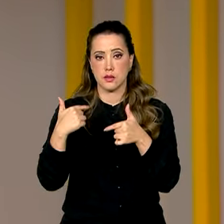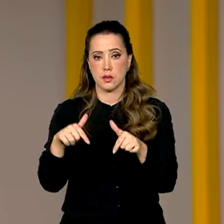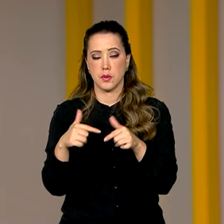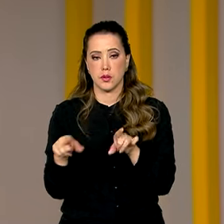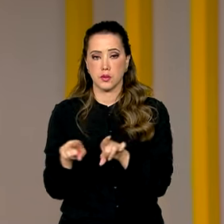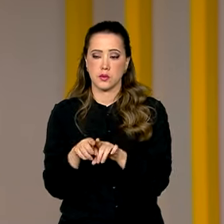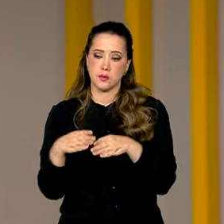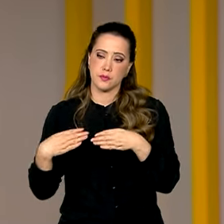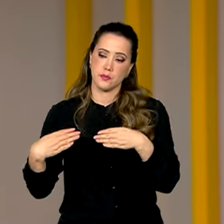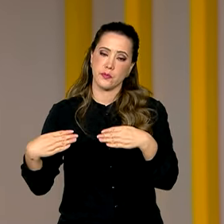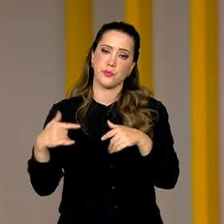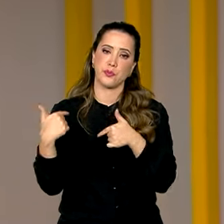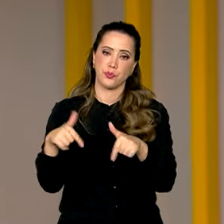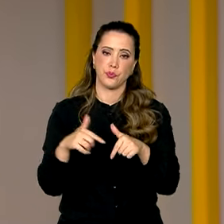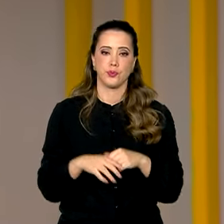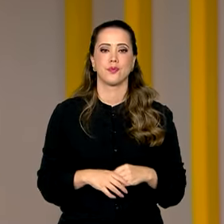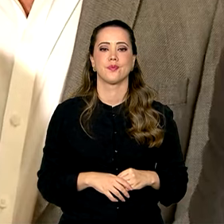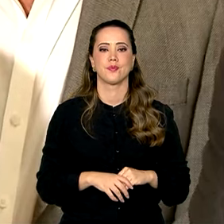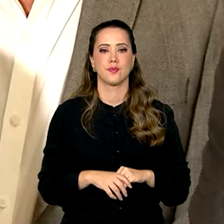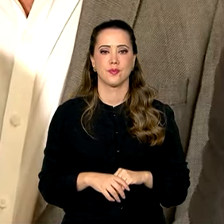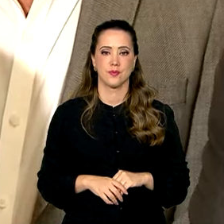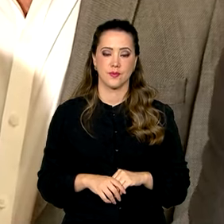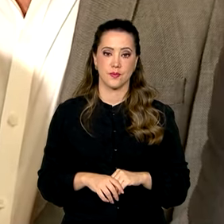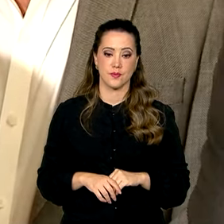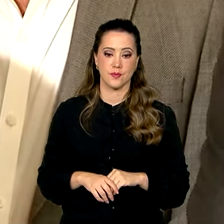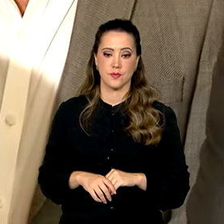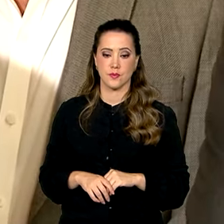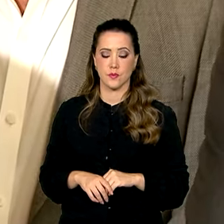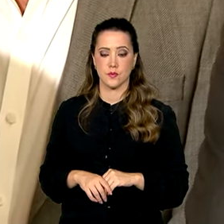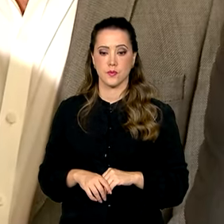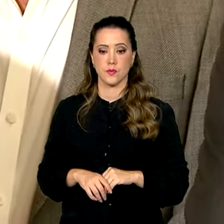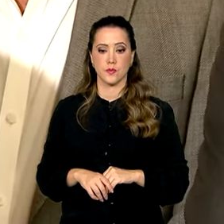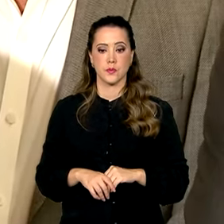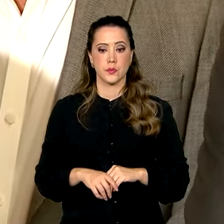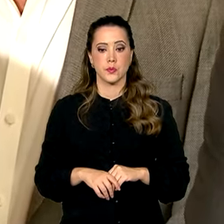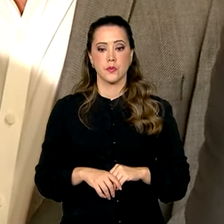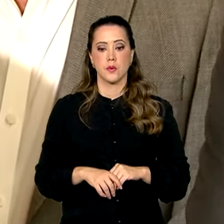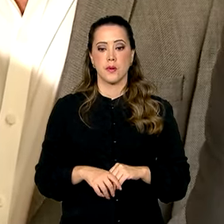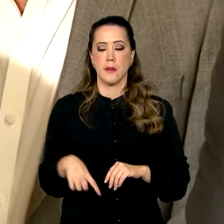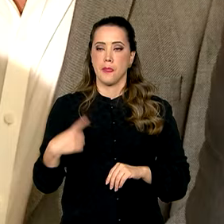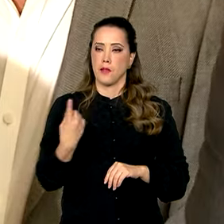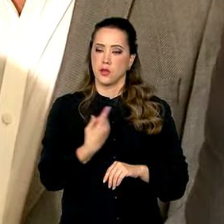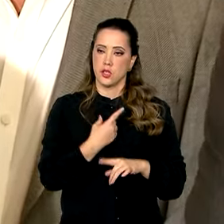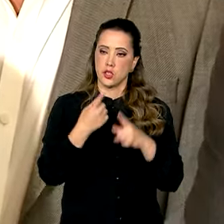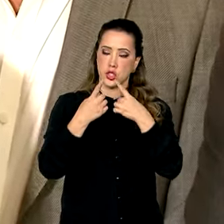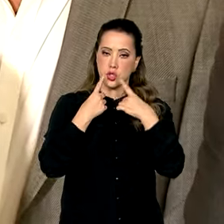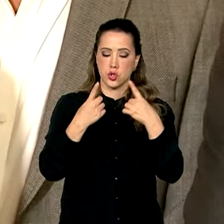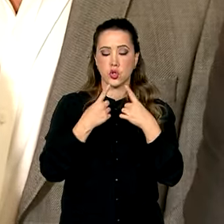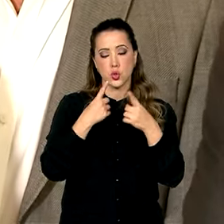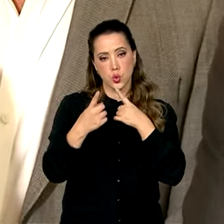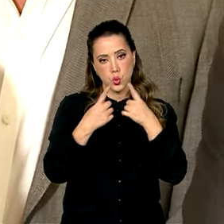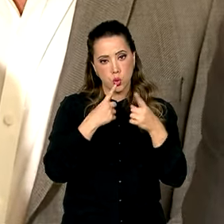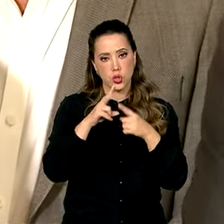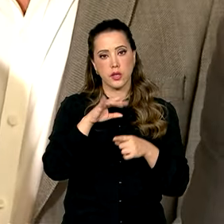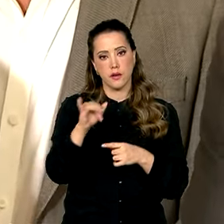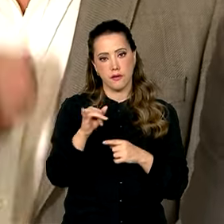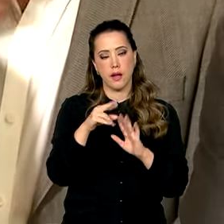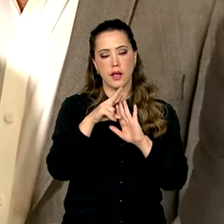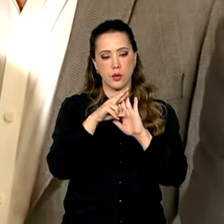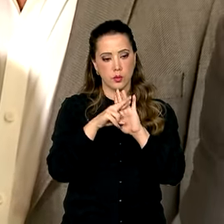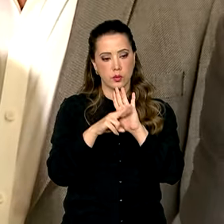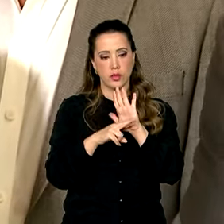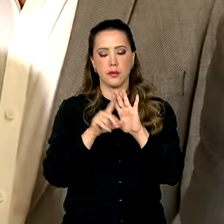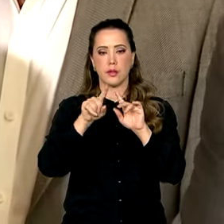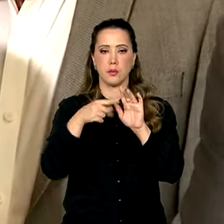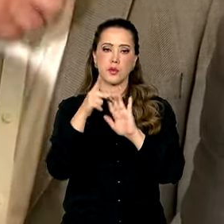trabalhadores e o Ministério do Trabalho. O que nós estamos discutindo e vamos regular a partir da